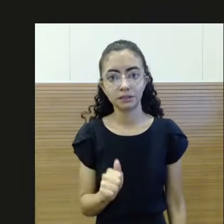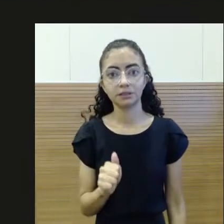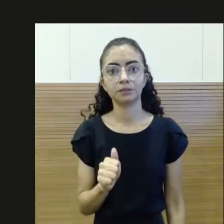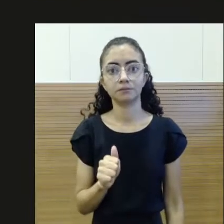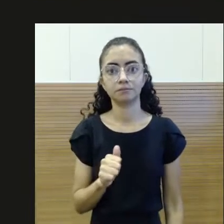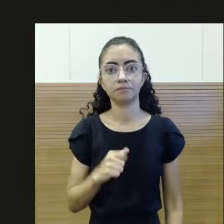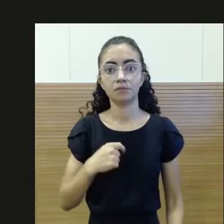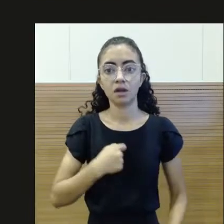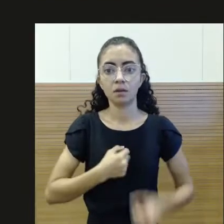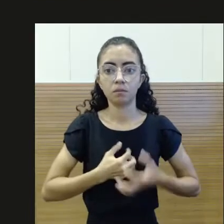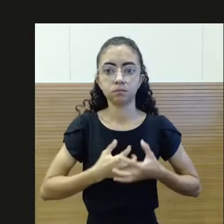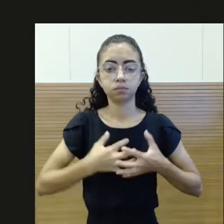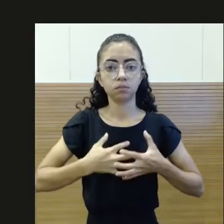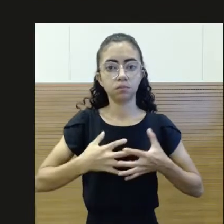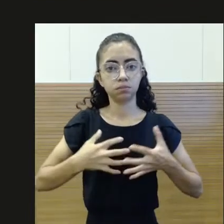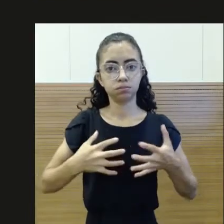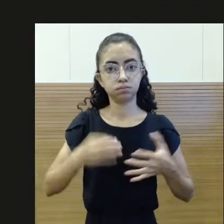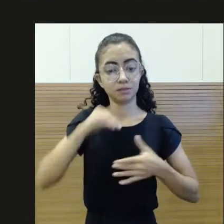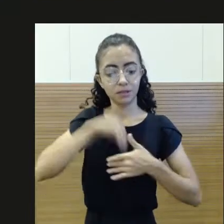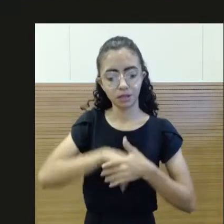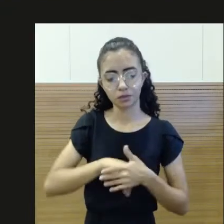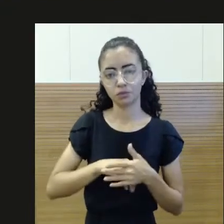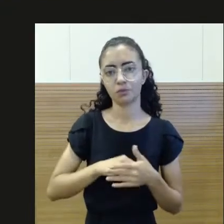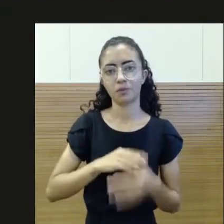o ganho de peso dessas pessoas.